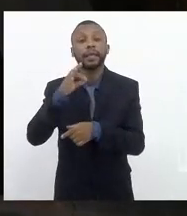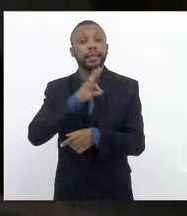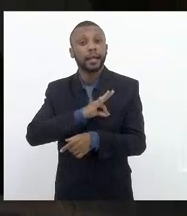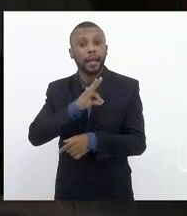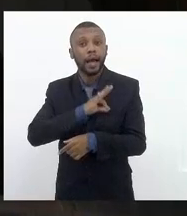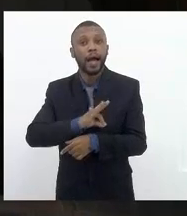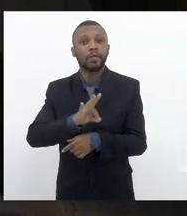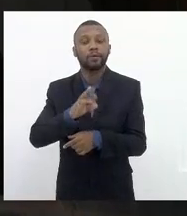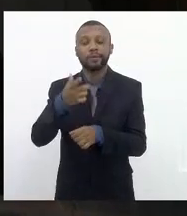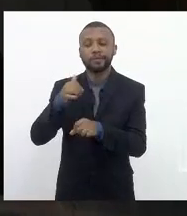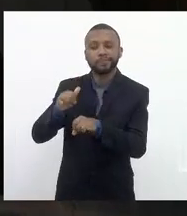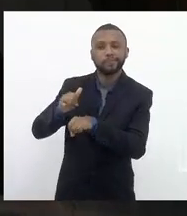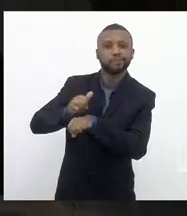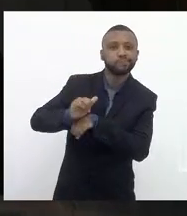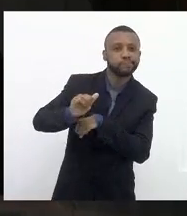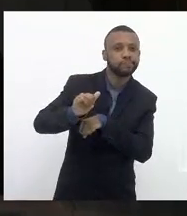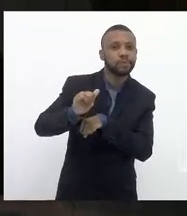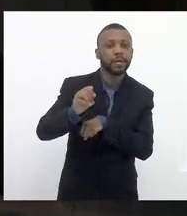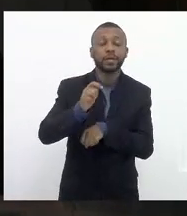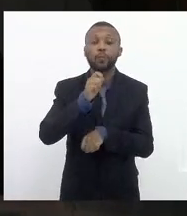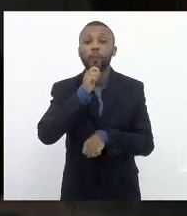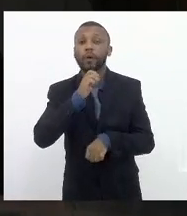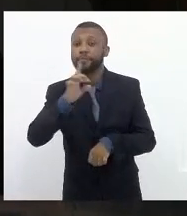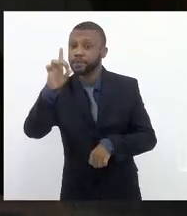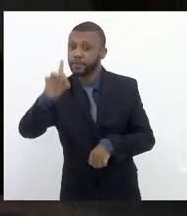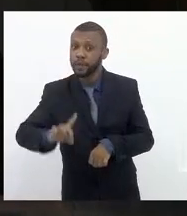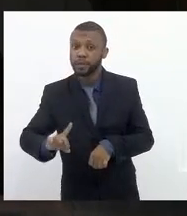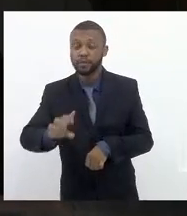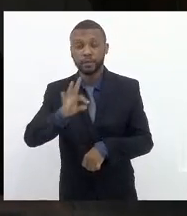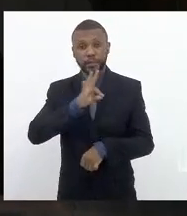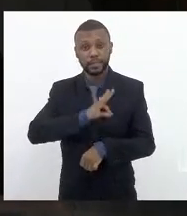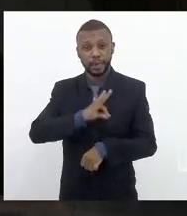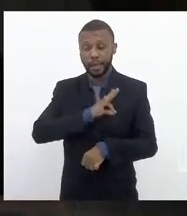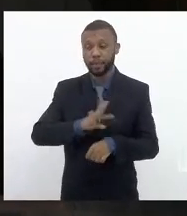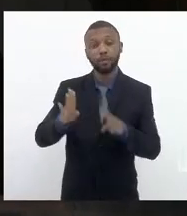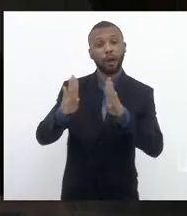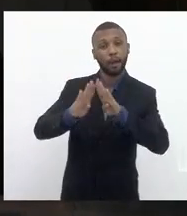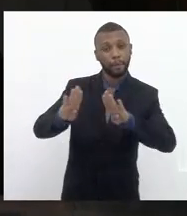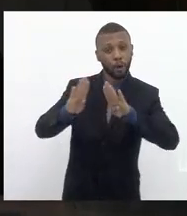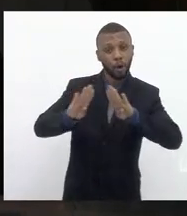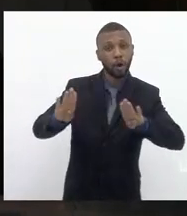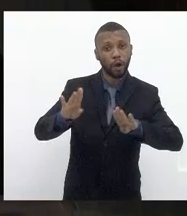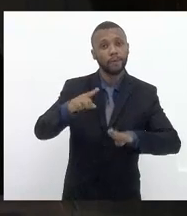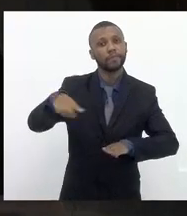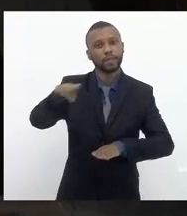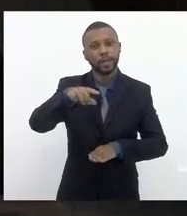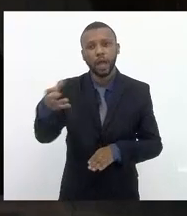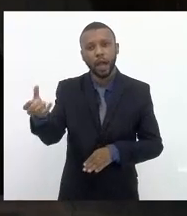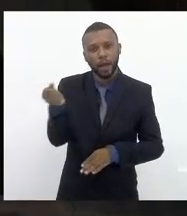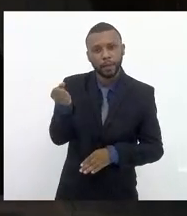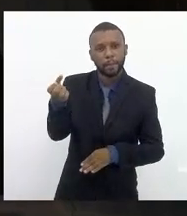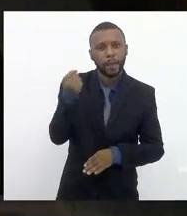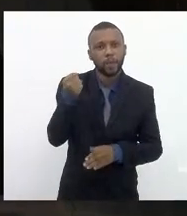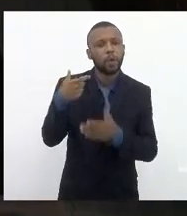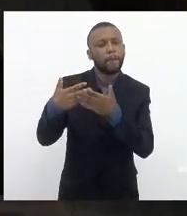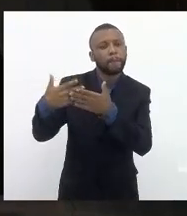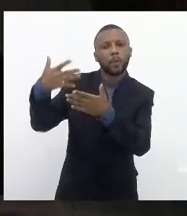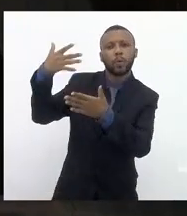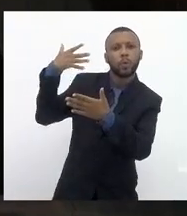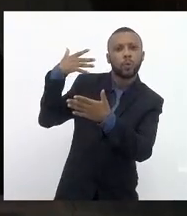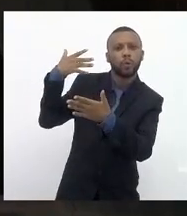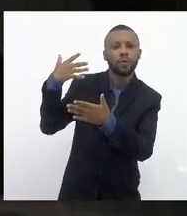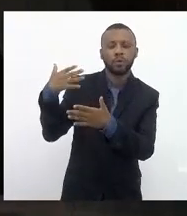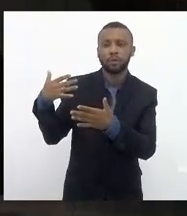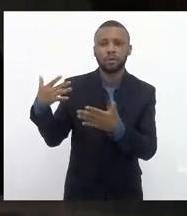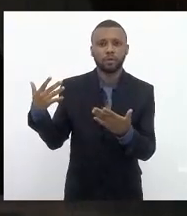governos anteriores e que não tiveram direito a reposição salarial porque não receberam o que ficou para trás como é